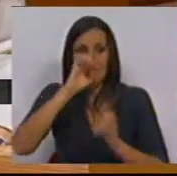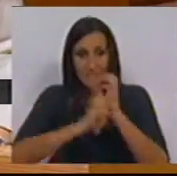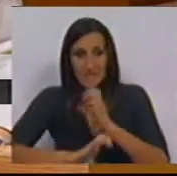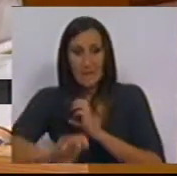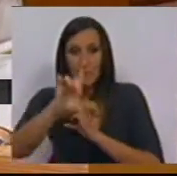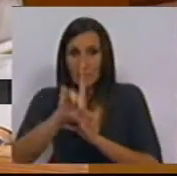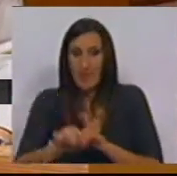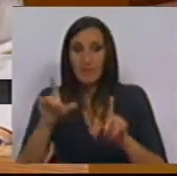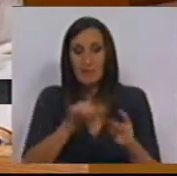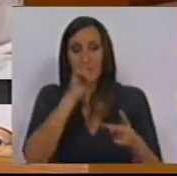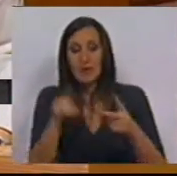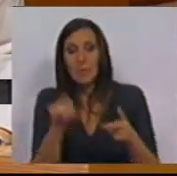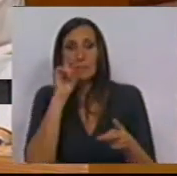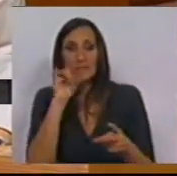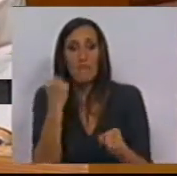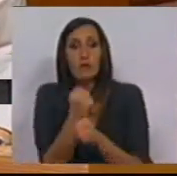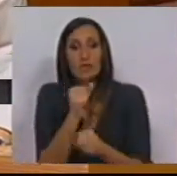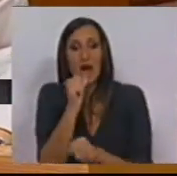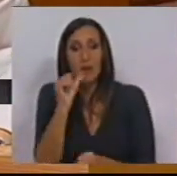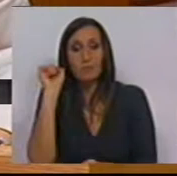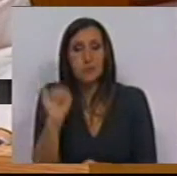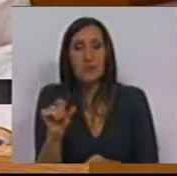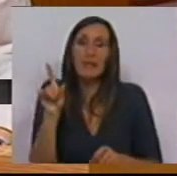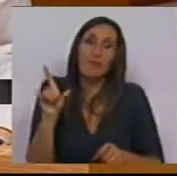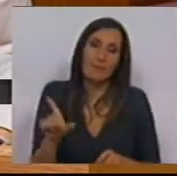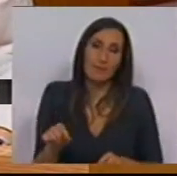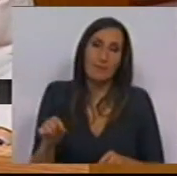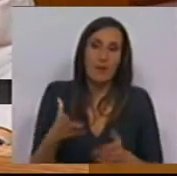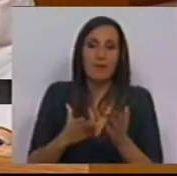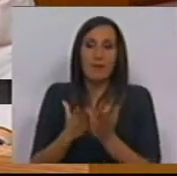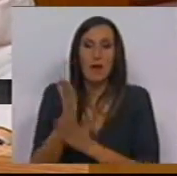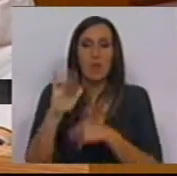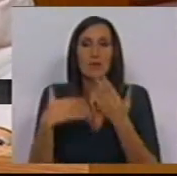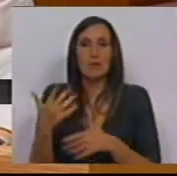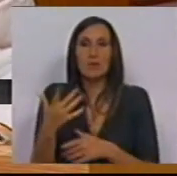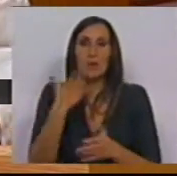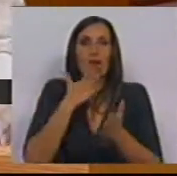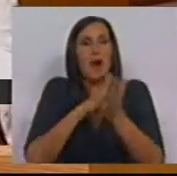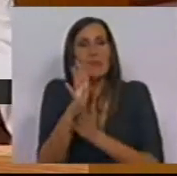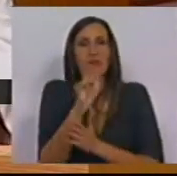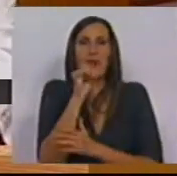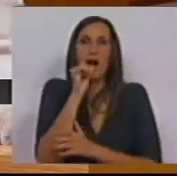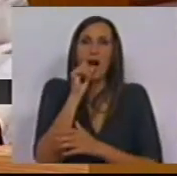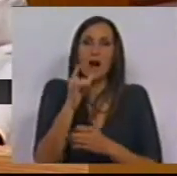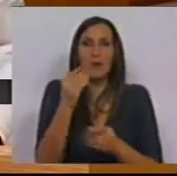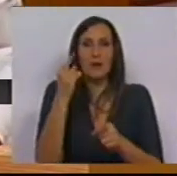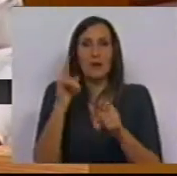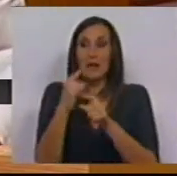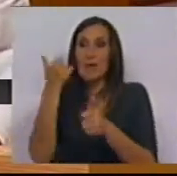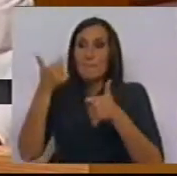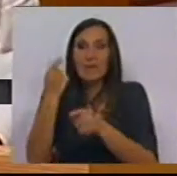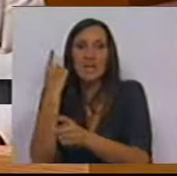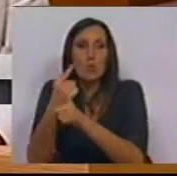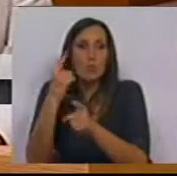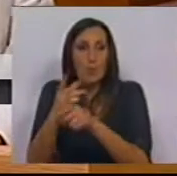como a proteção das funções da água e, bem assim, a continuidade da sua fruição como bem comum